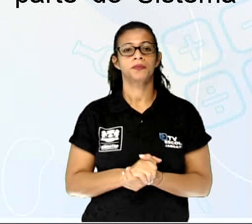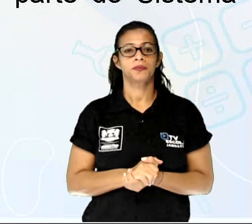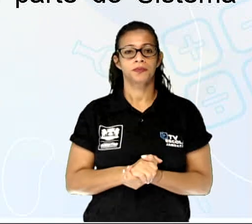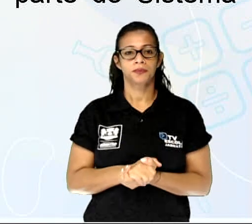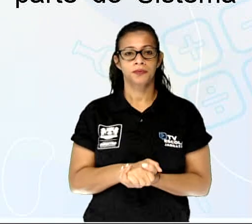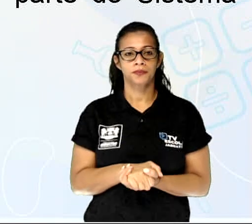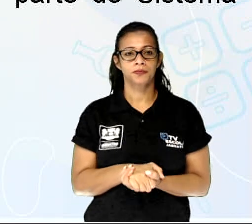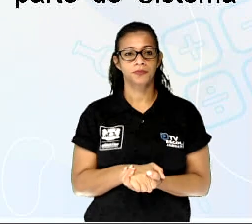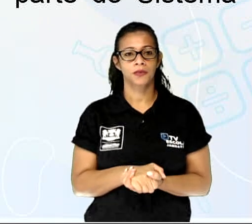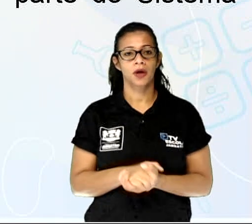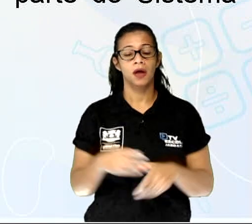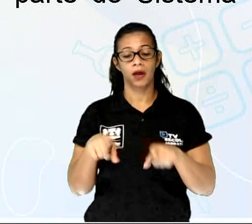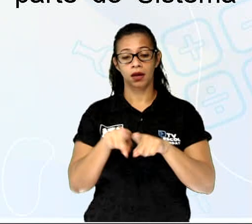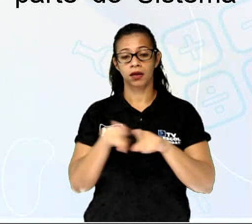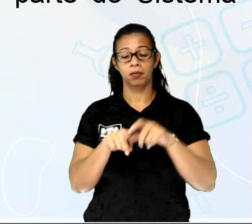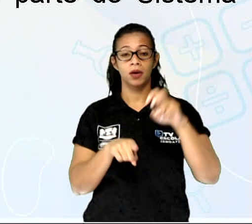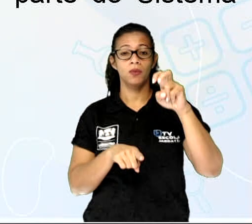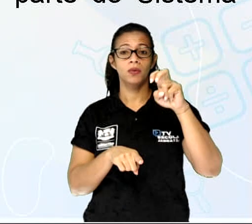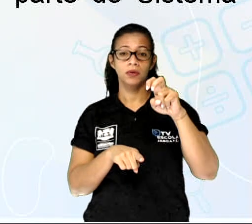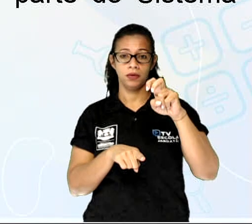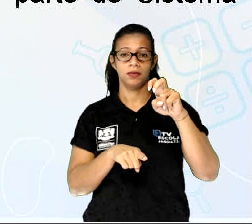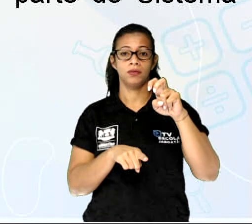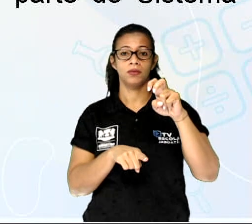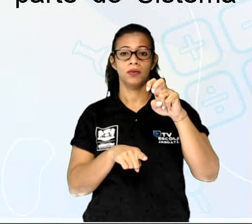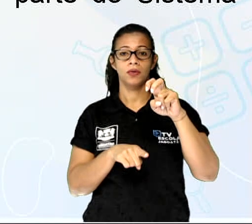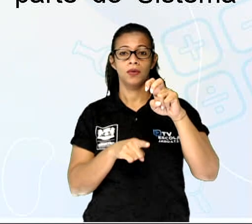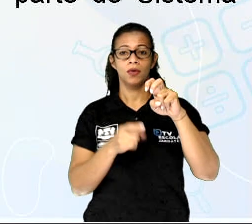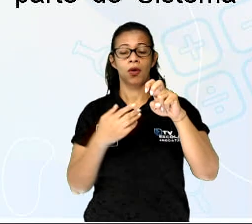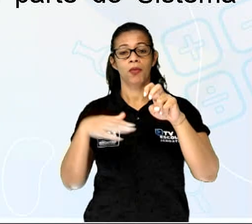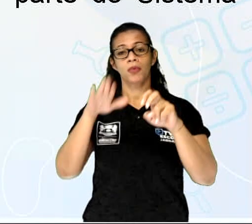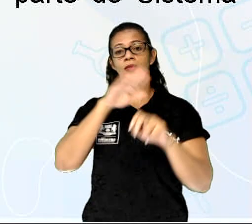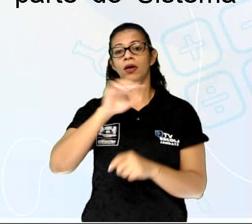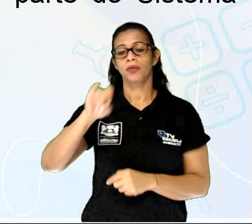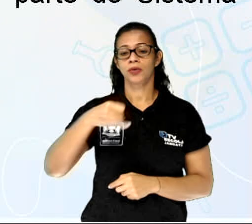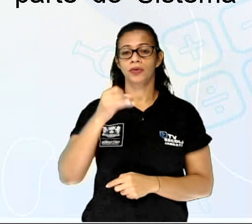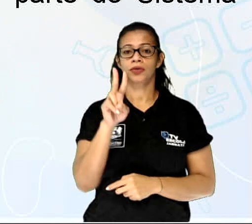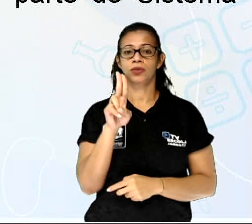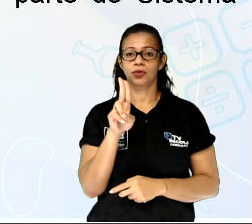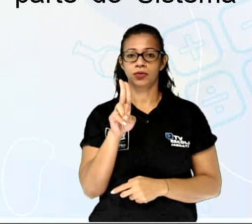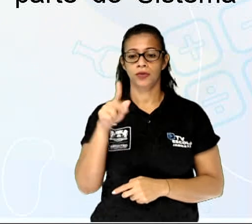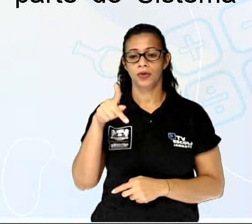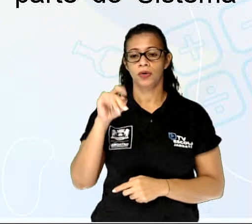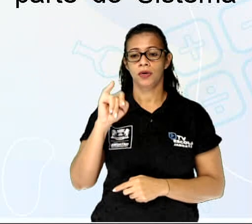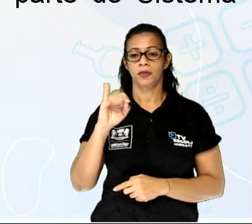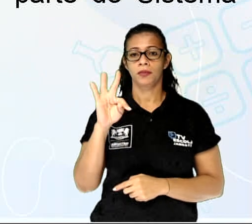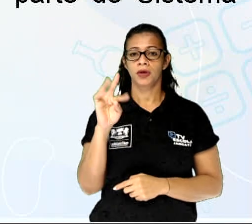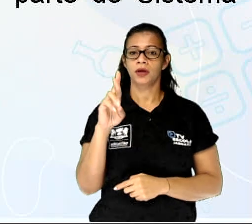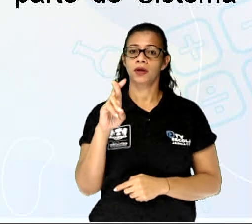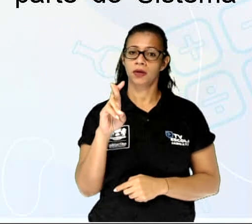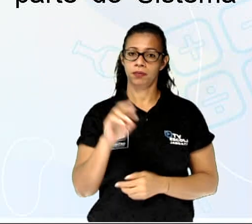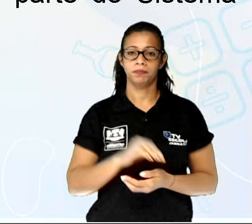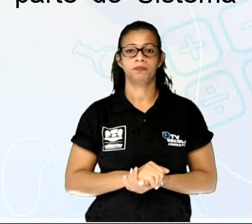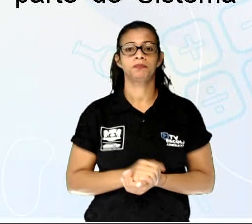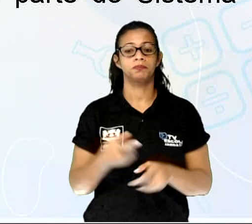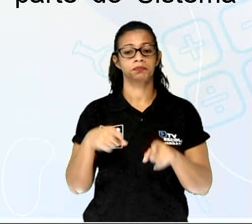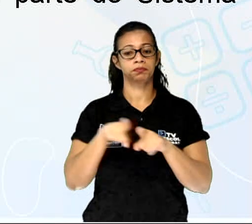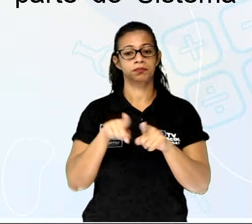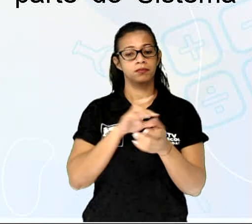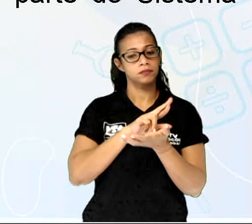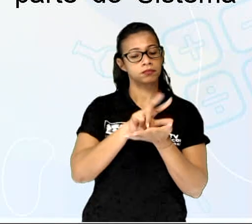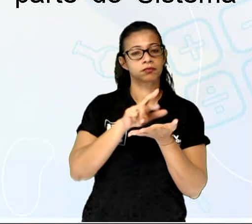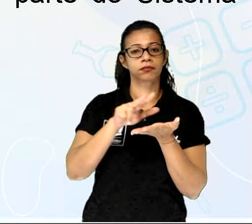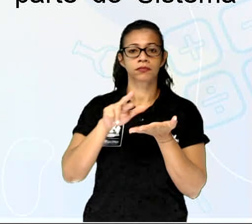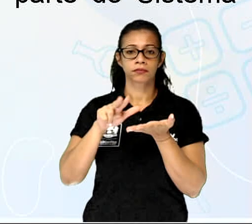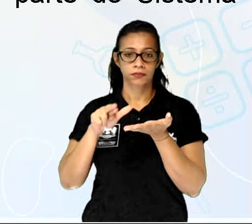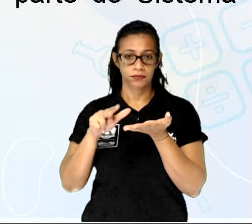do sistema solar, atrás de Júpiter, o maior dos 8, Saturno, Urano e Netuno. Além dos